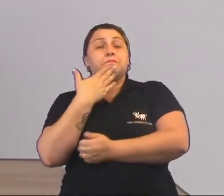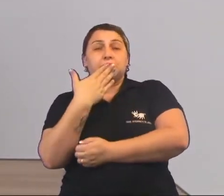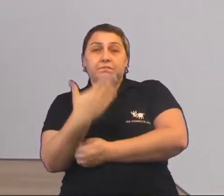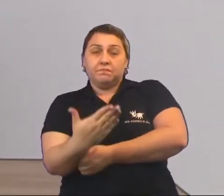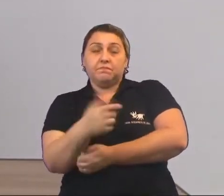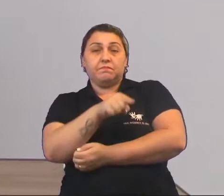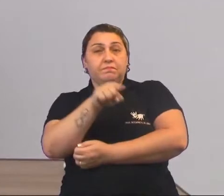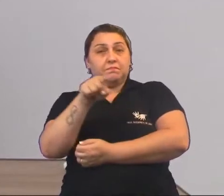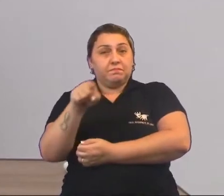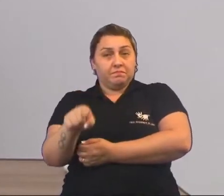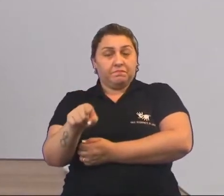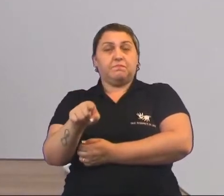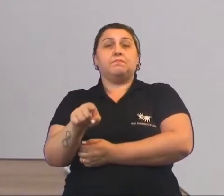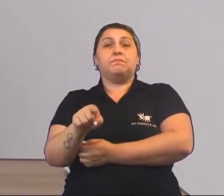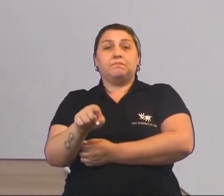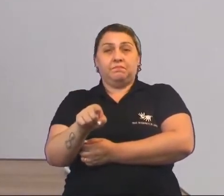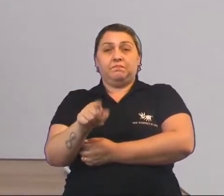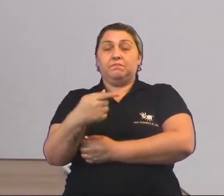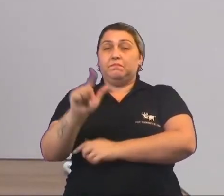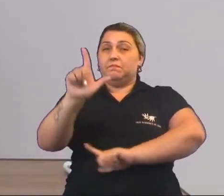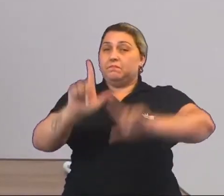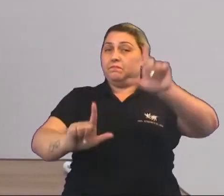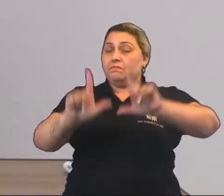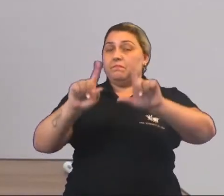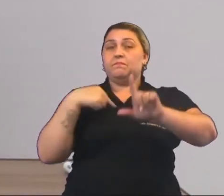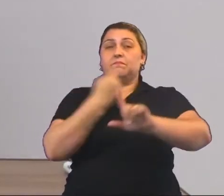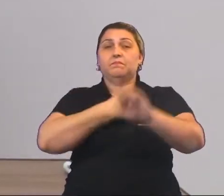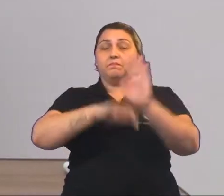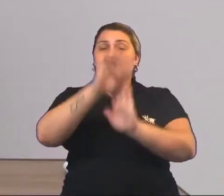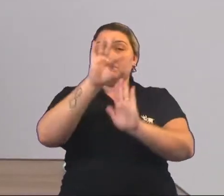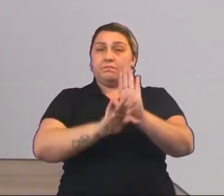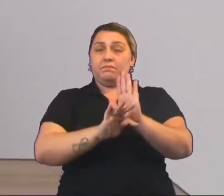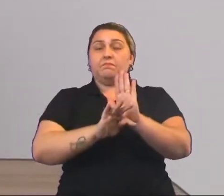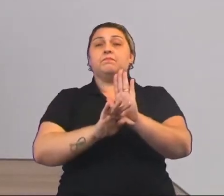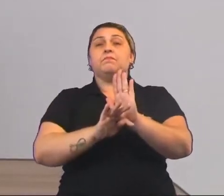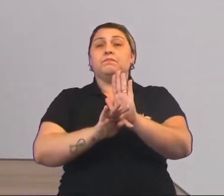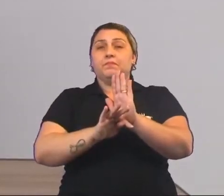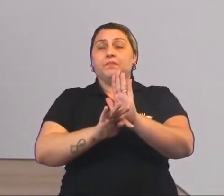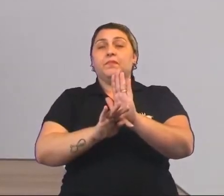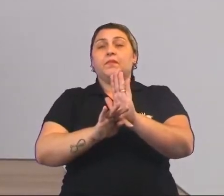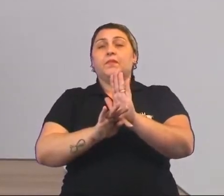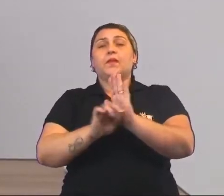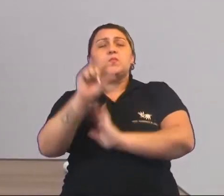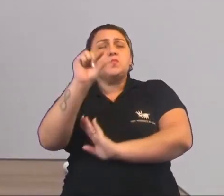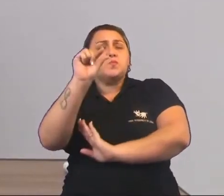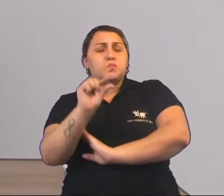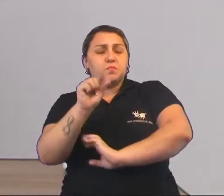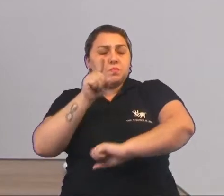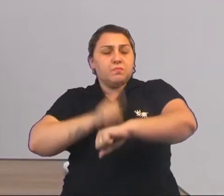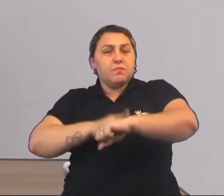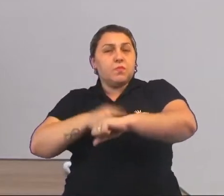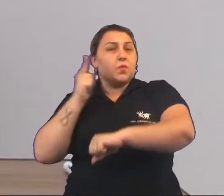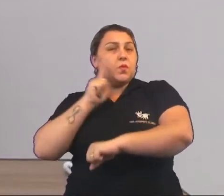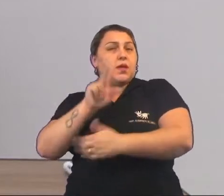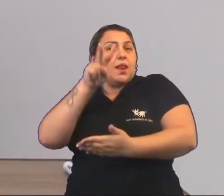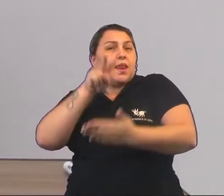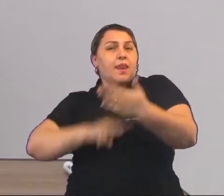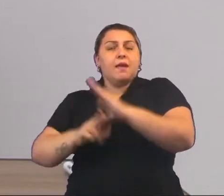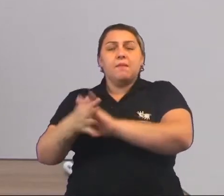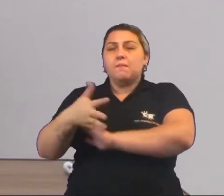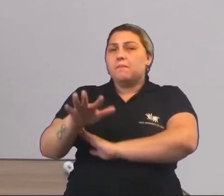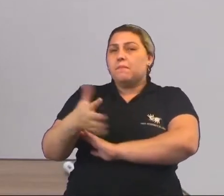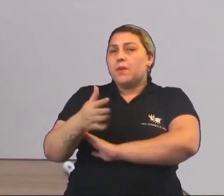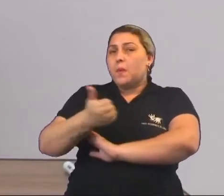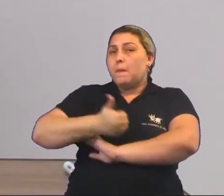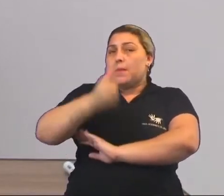pedir, para que seja jogado aí na tua telinha o nosso texto e eu vou dar pouquinho tempo para que você consiga ler pelo menos